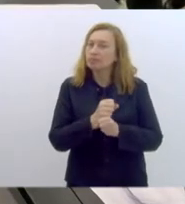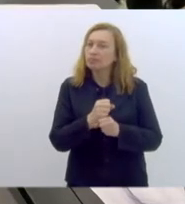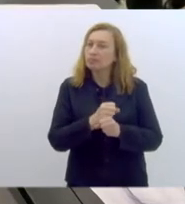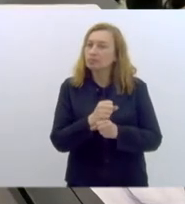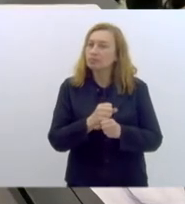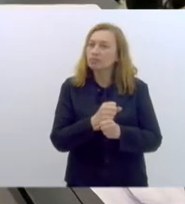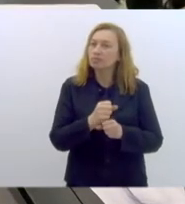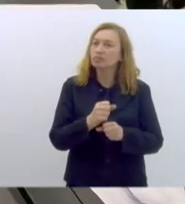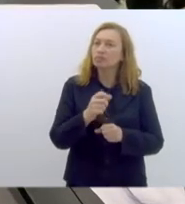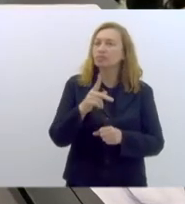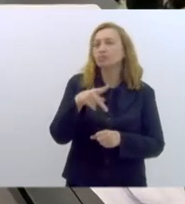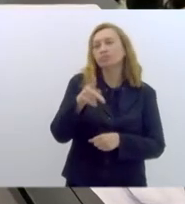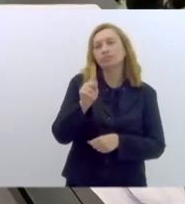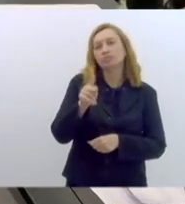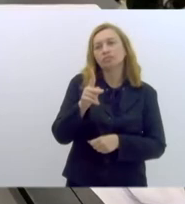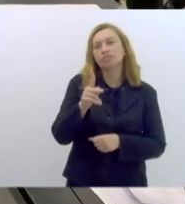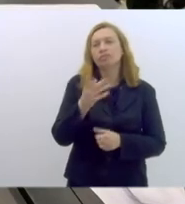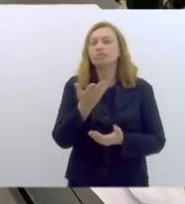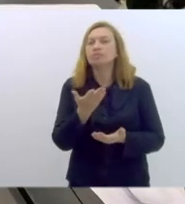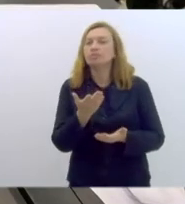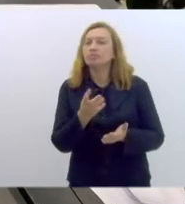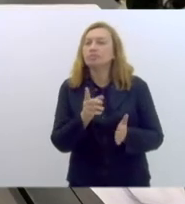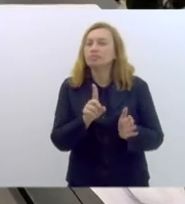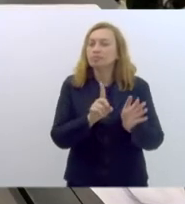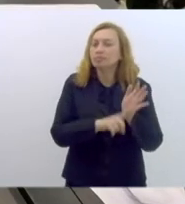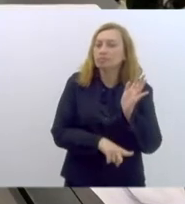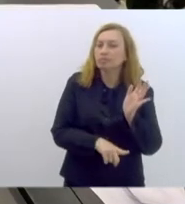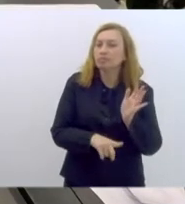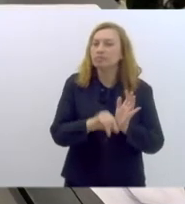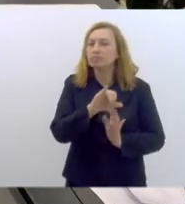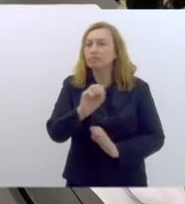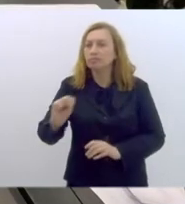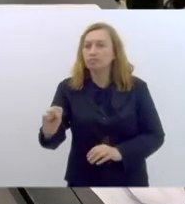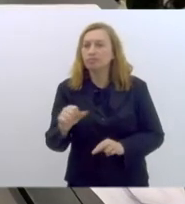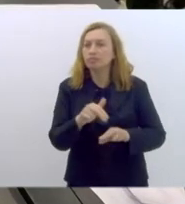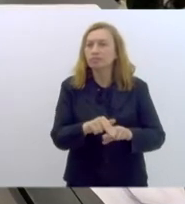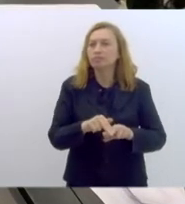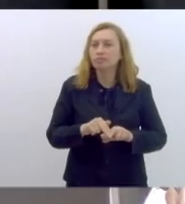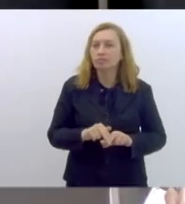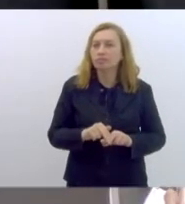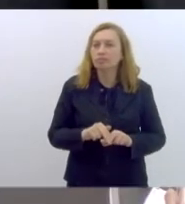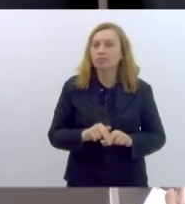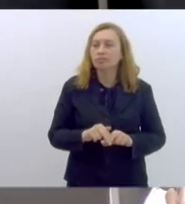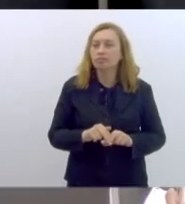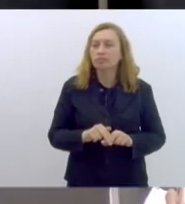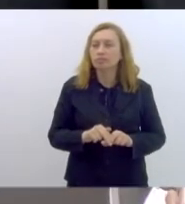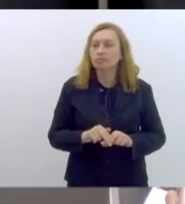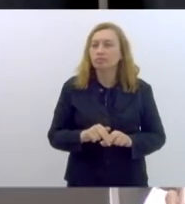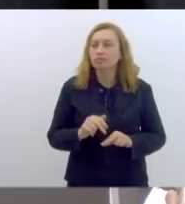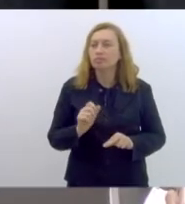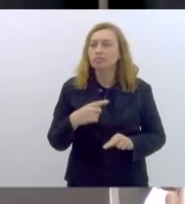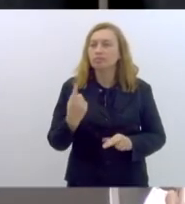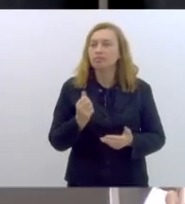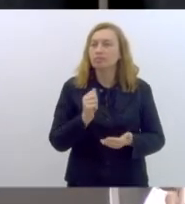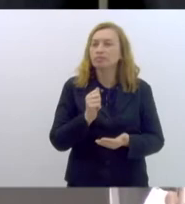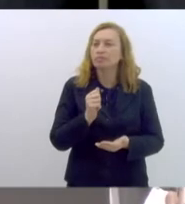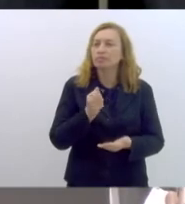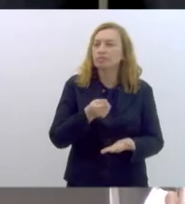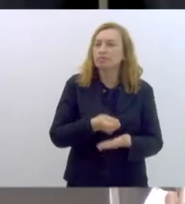A receita, o próprio ICMS... Por conta da. A gente paga 37%, a gente